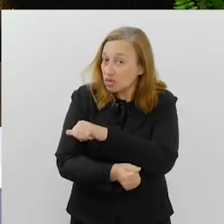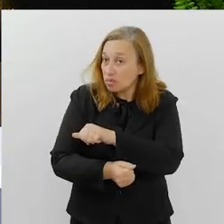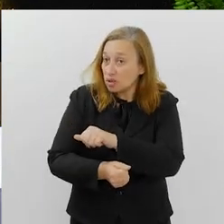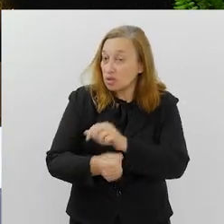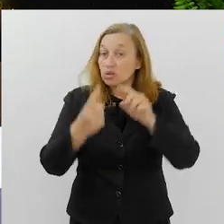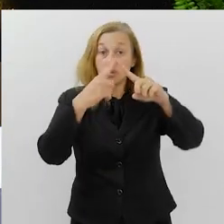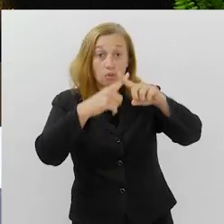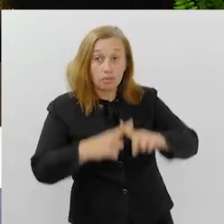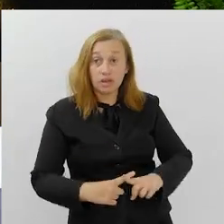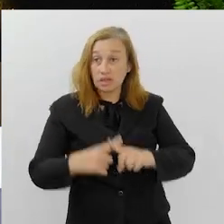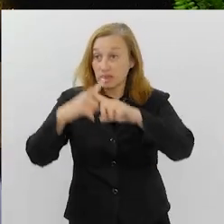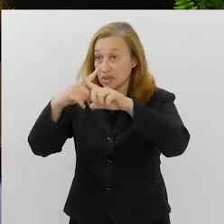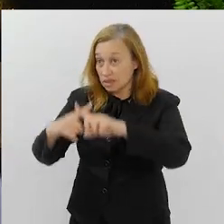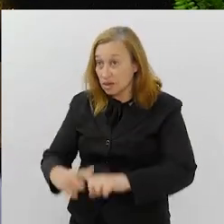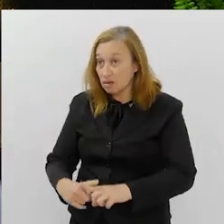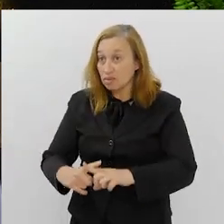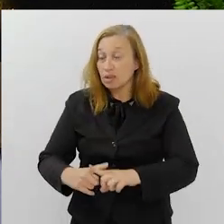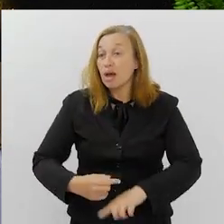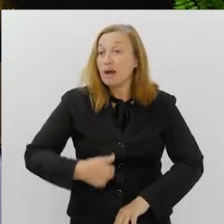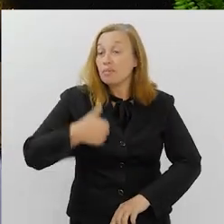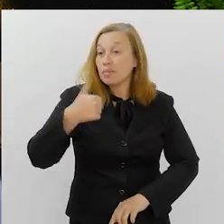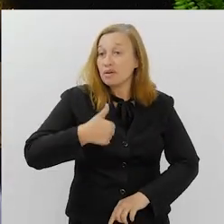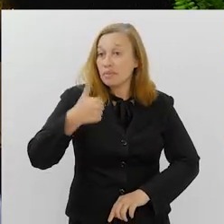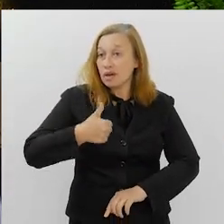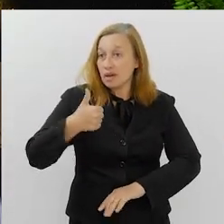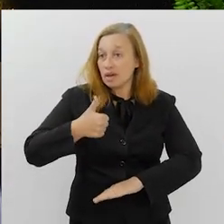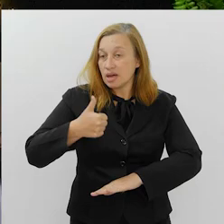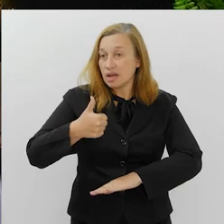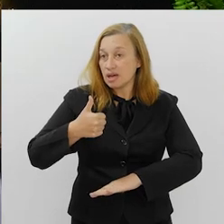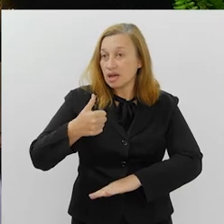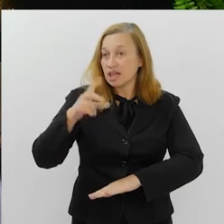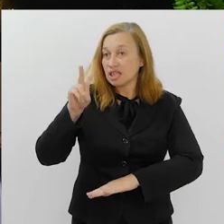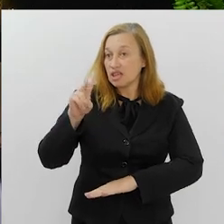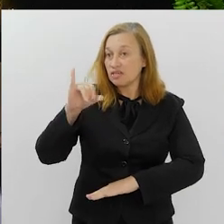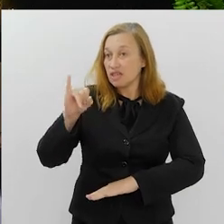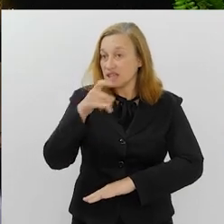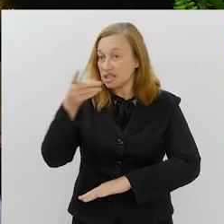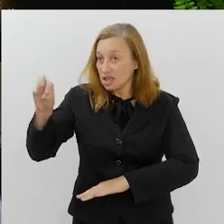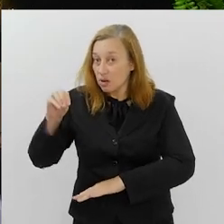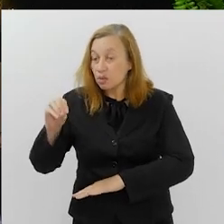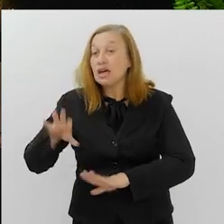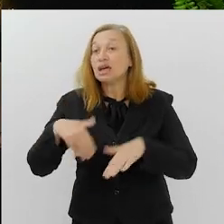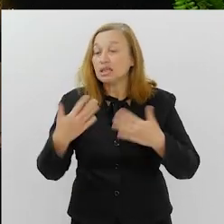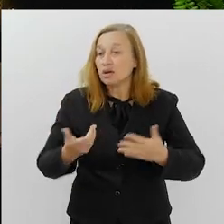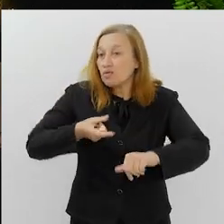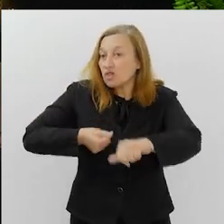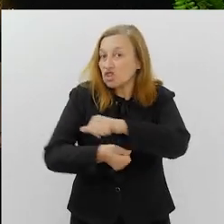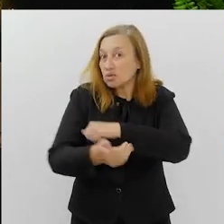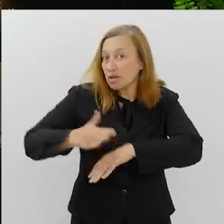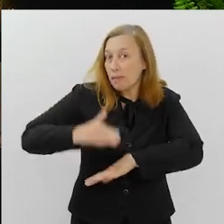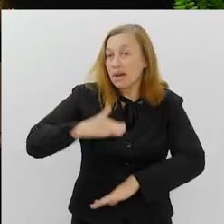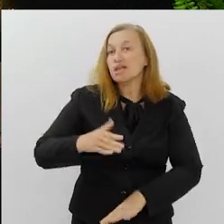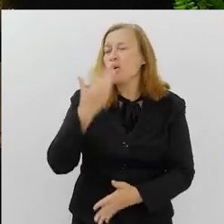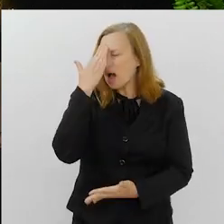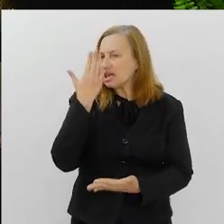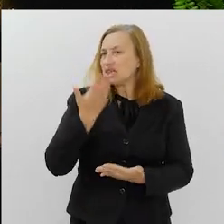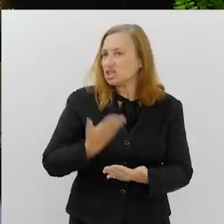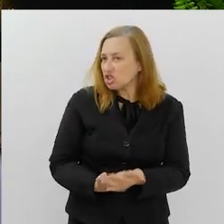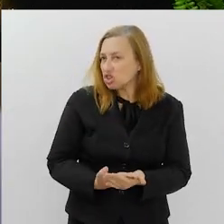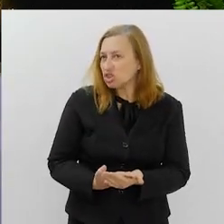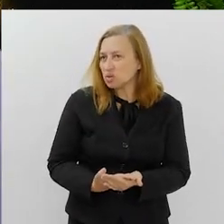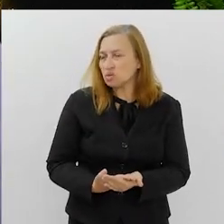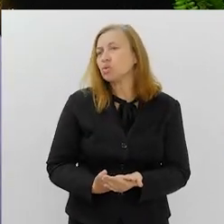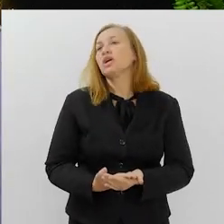serão confrontos com as equipes de primeira divisão do Campeonato Brasileiro, né, times de elite, aí, então o investimento é muito maior. Eu acredito